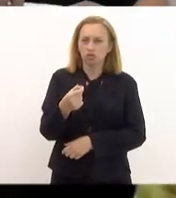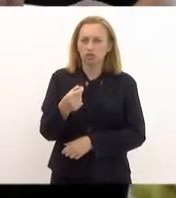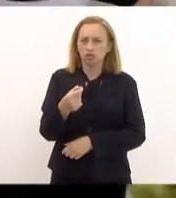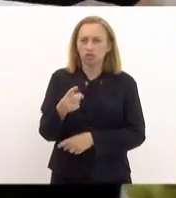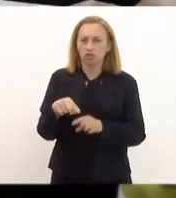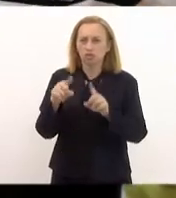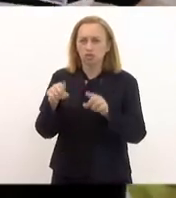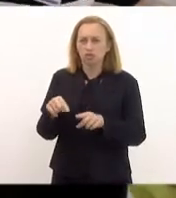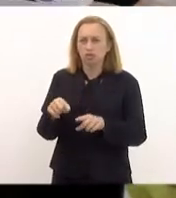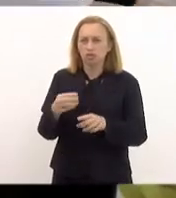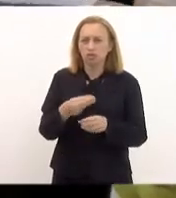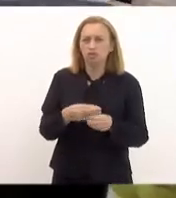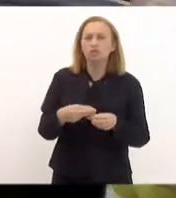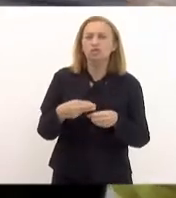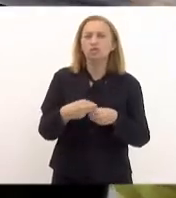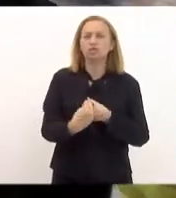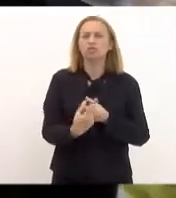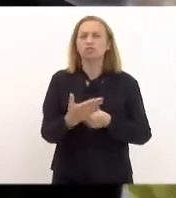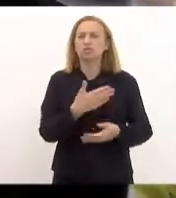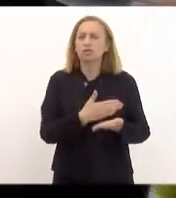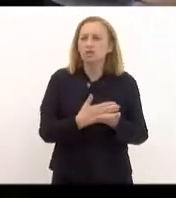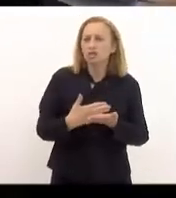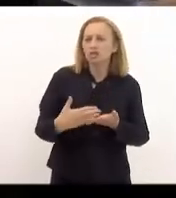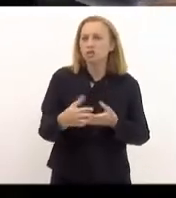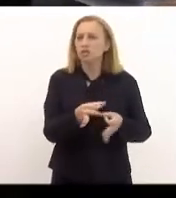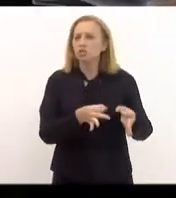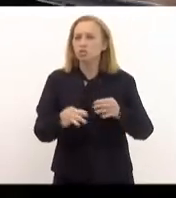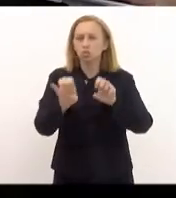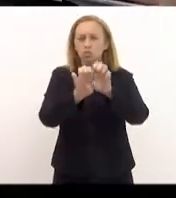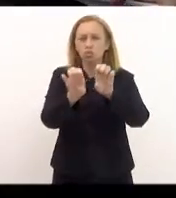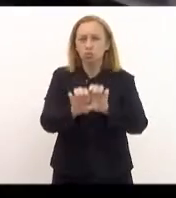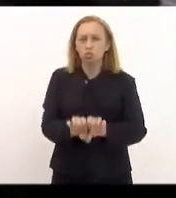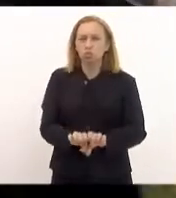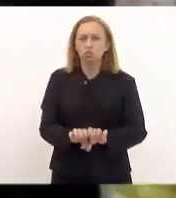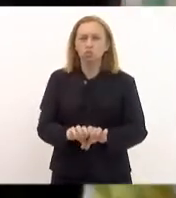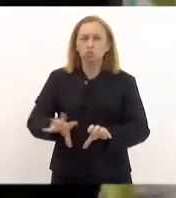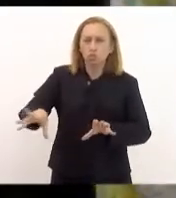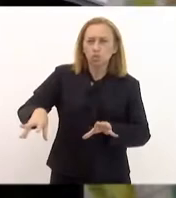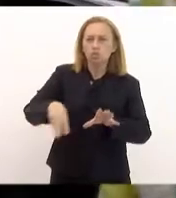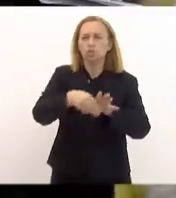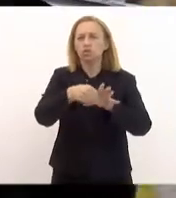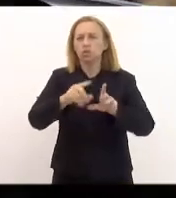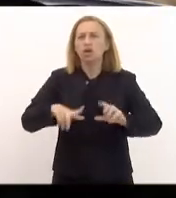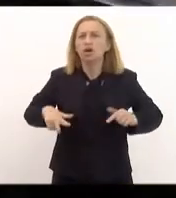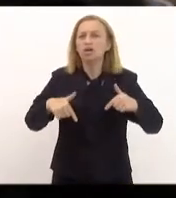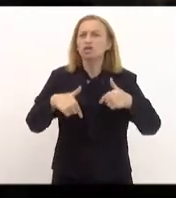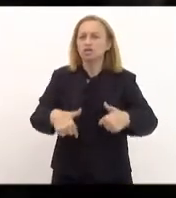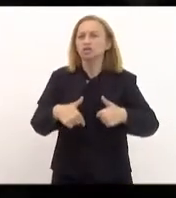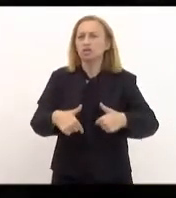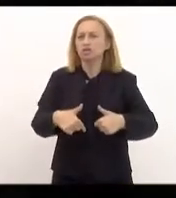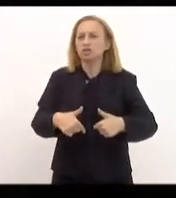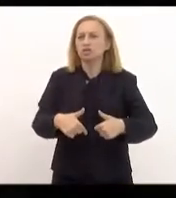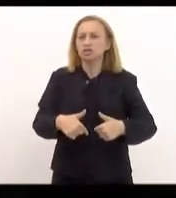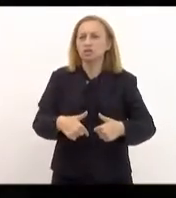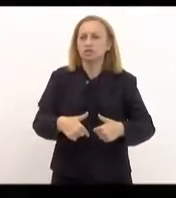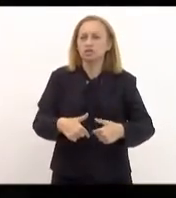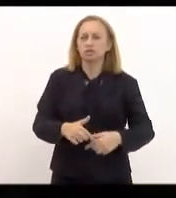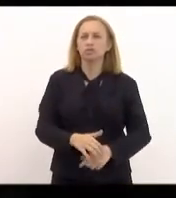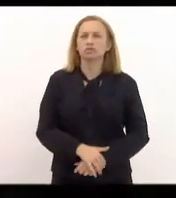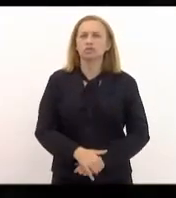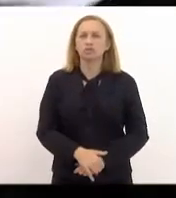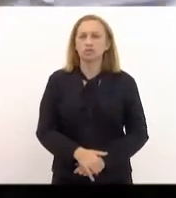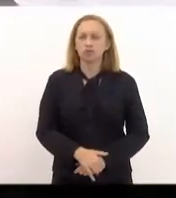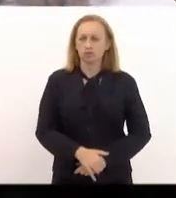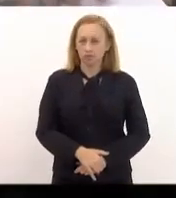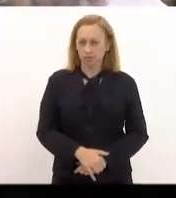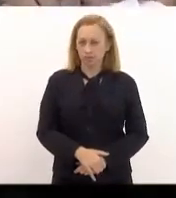já começar, quando essa estrutura toda estiver totalmente funcional, que isso daí se torne de maneira permanente, de